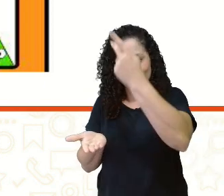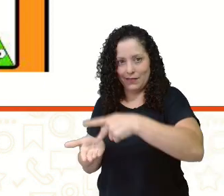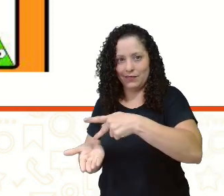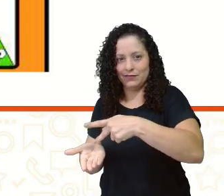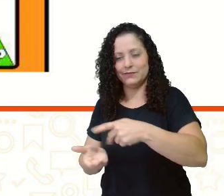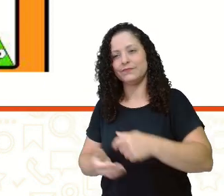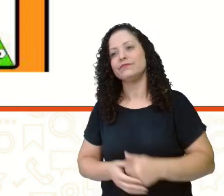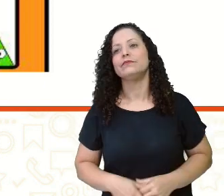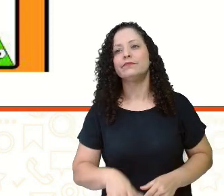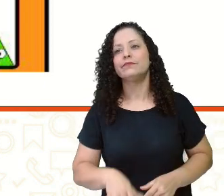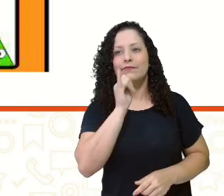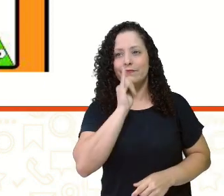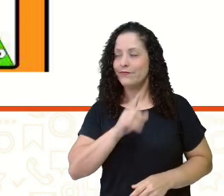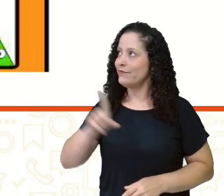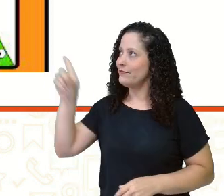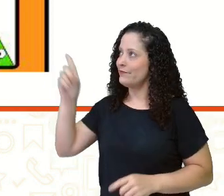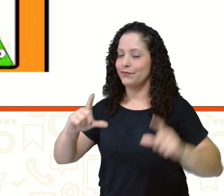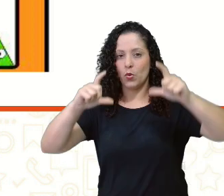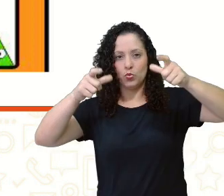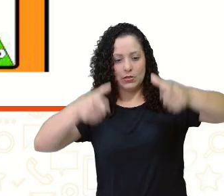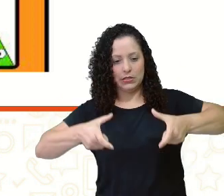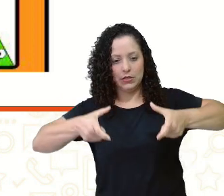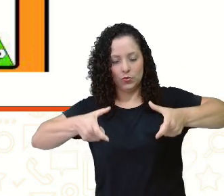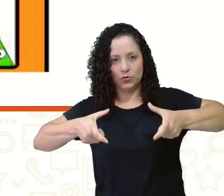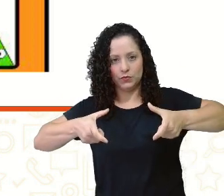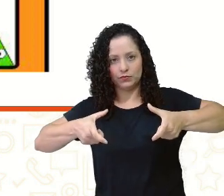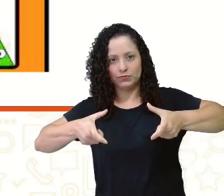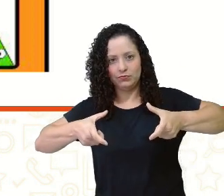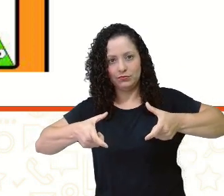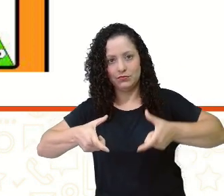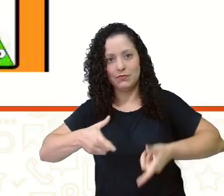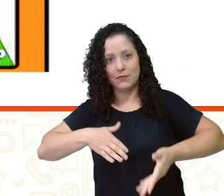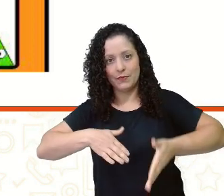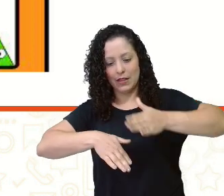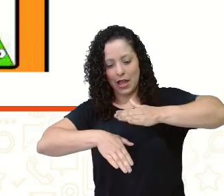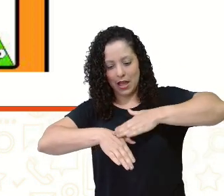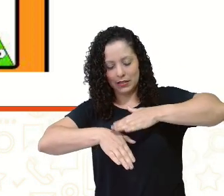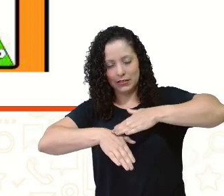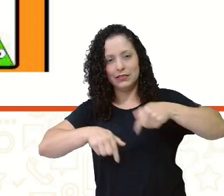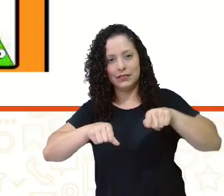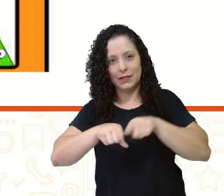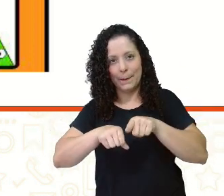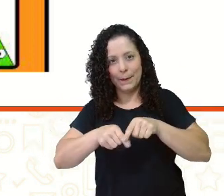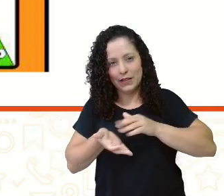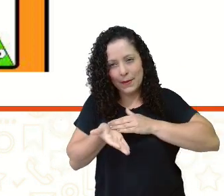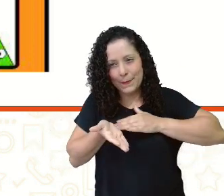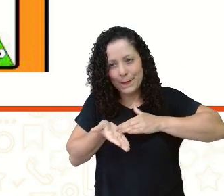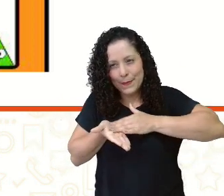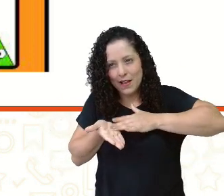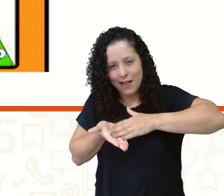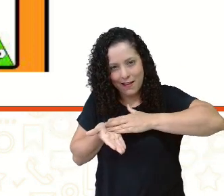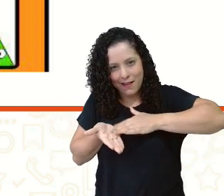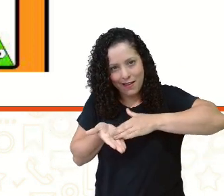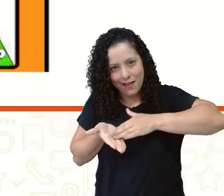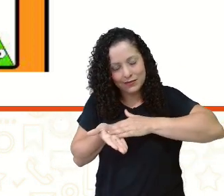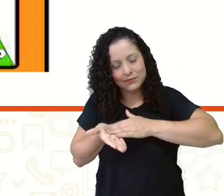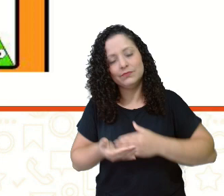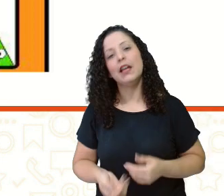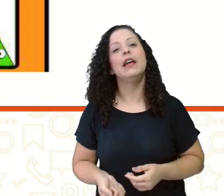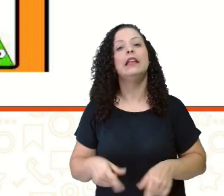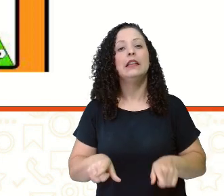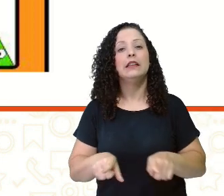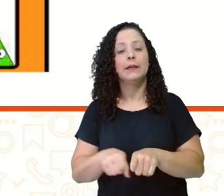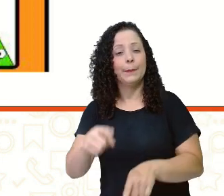um exemplo, né, o círculo, a escrita em braille abaixo, a representação. Para os estudantes com baixa visão, a gente